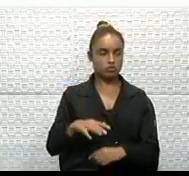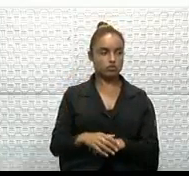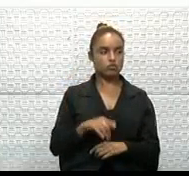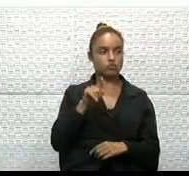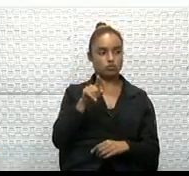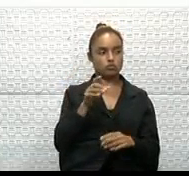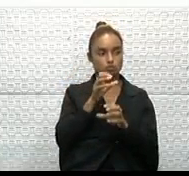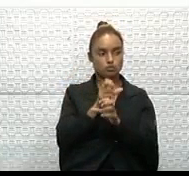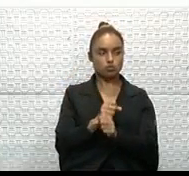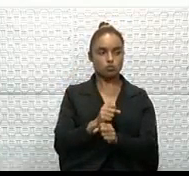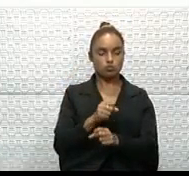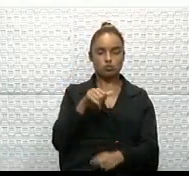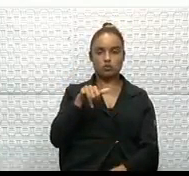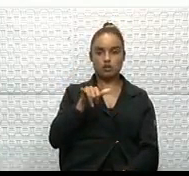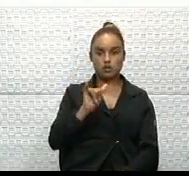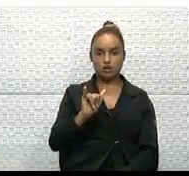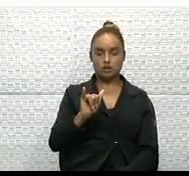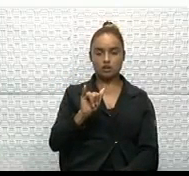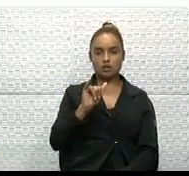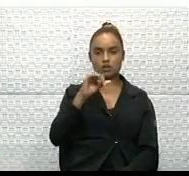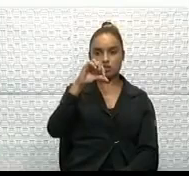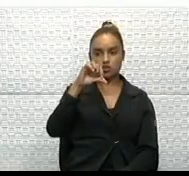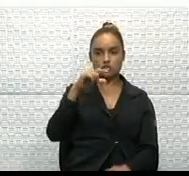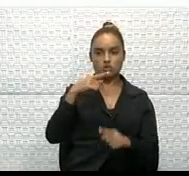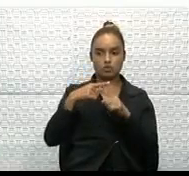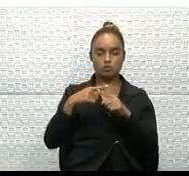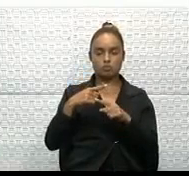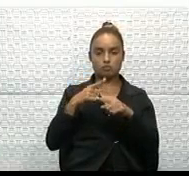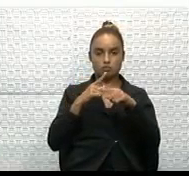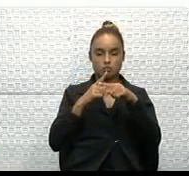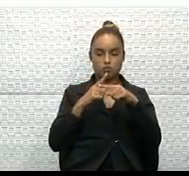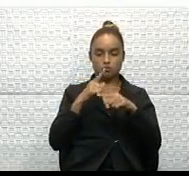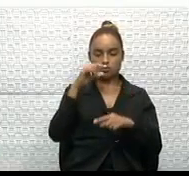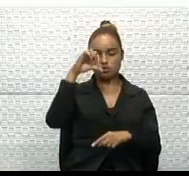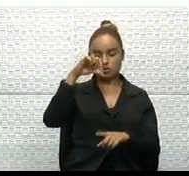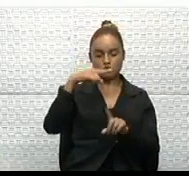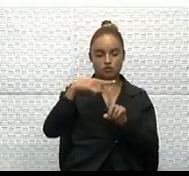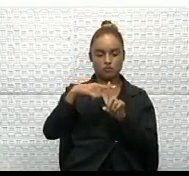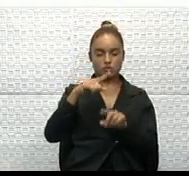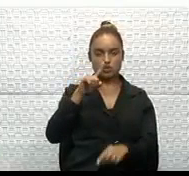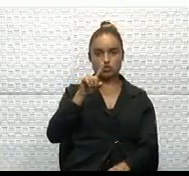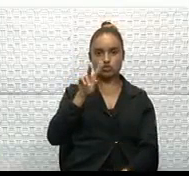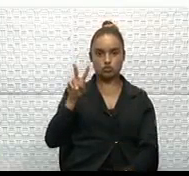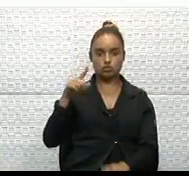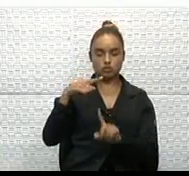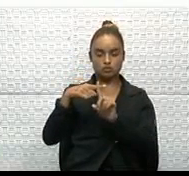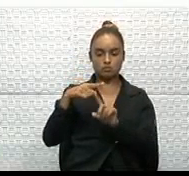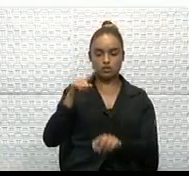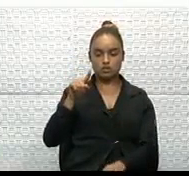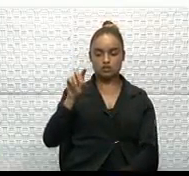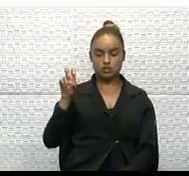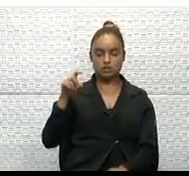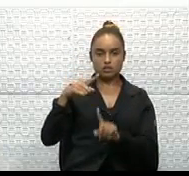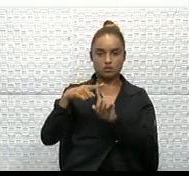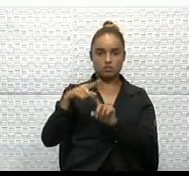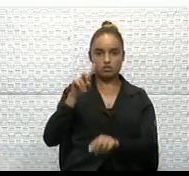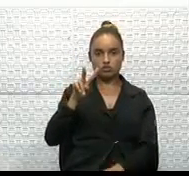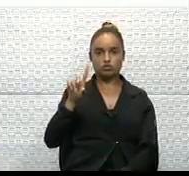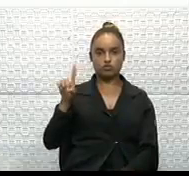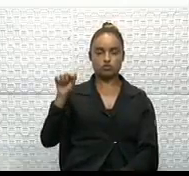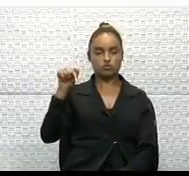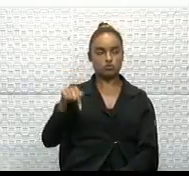Você soma os valores de y. 9 mais 12 mais 15 mais 21. E aí, o resultado de uma